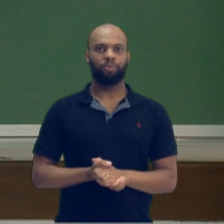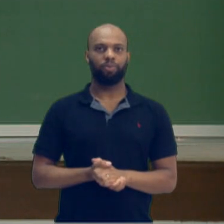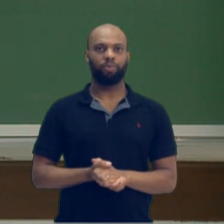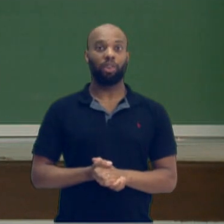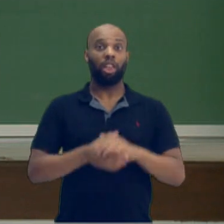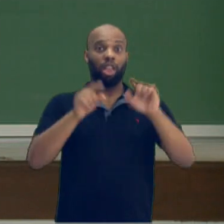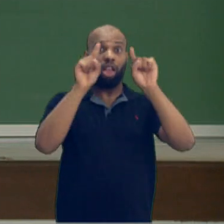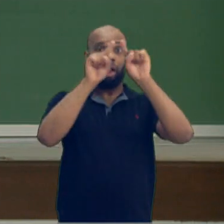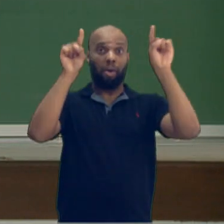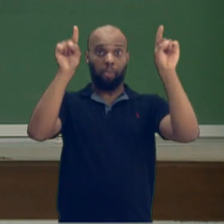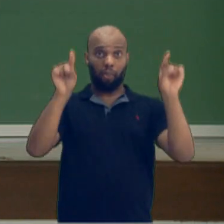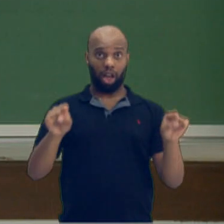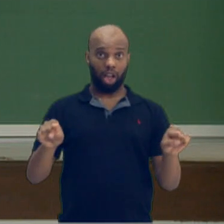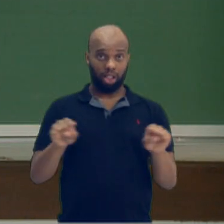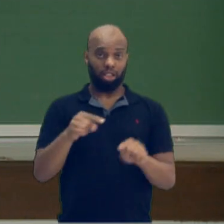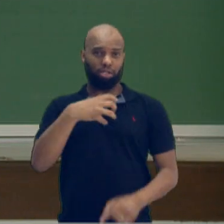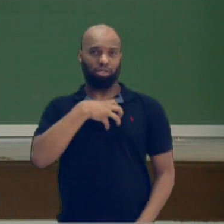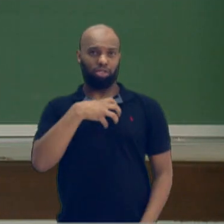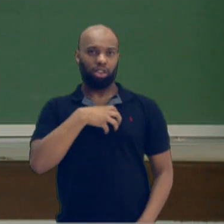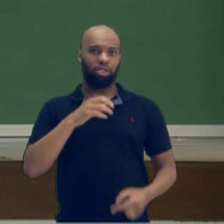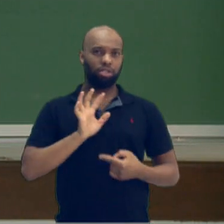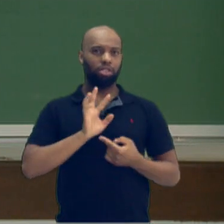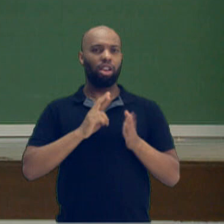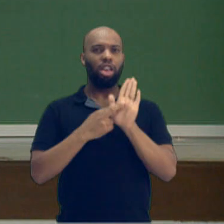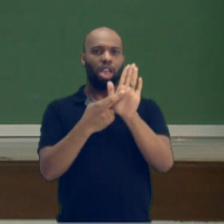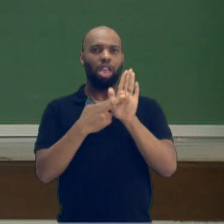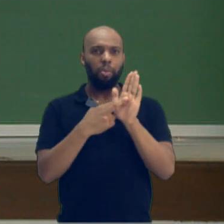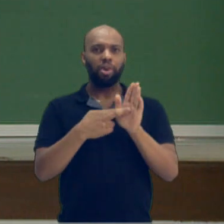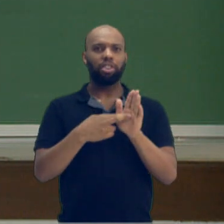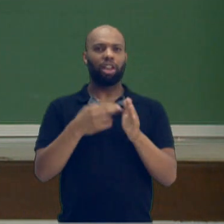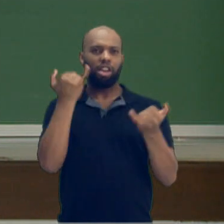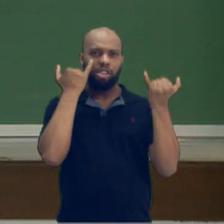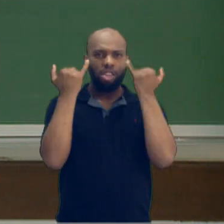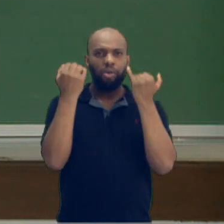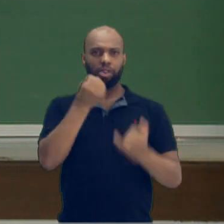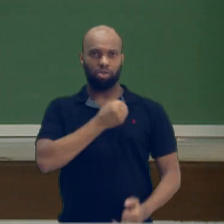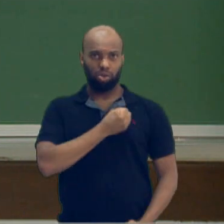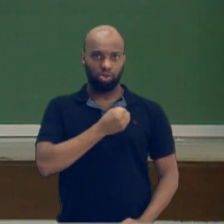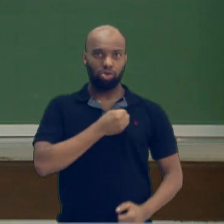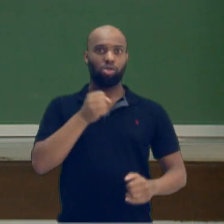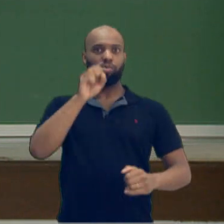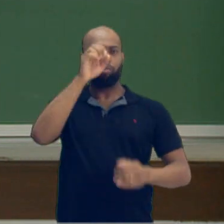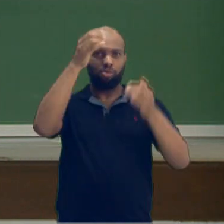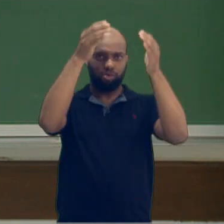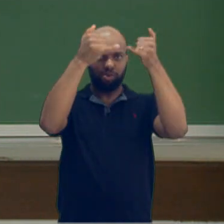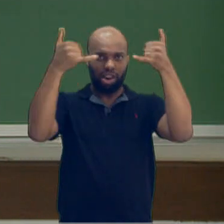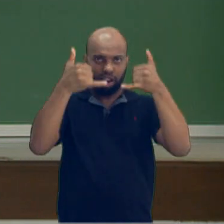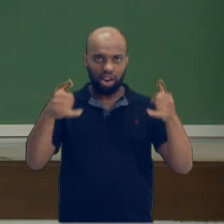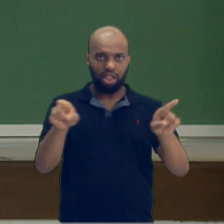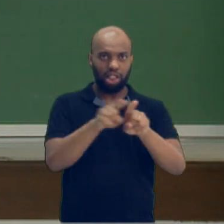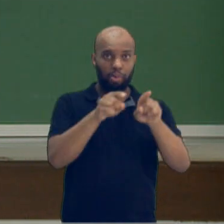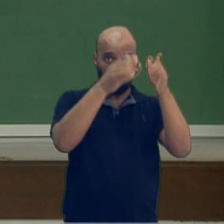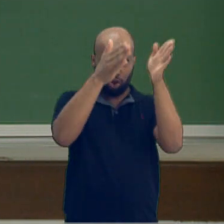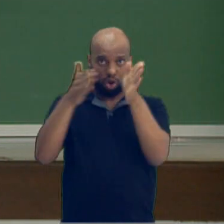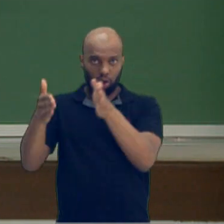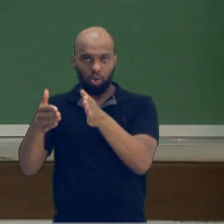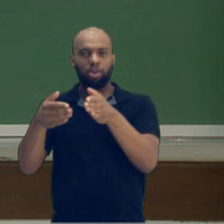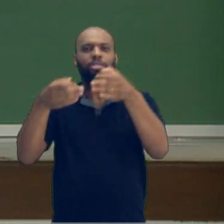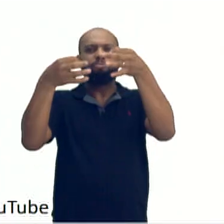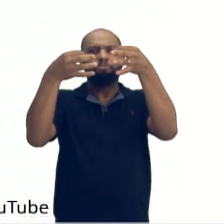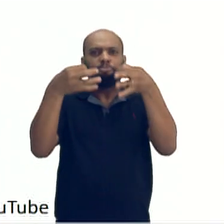As matrizes, então, são formas de representação de dados numéricos na forma de tabelas com linhas e colunas? Acertou quem